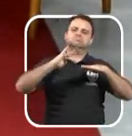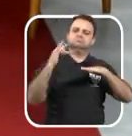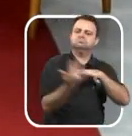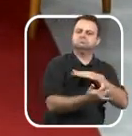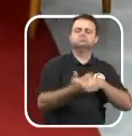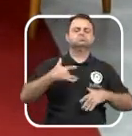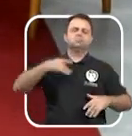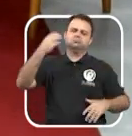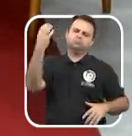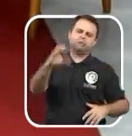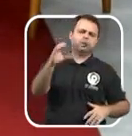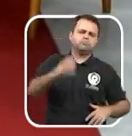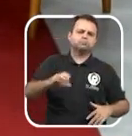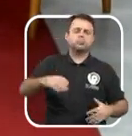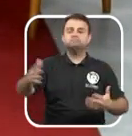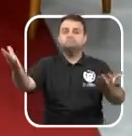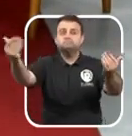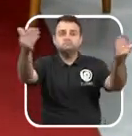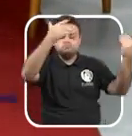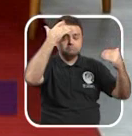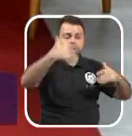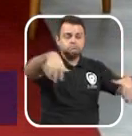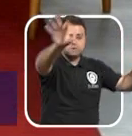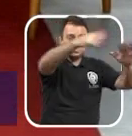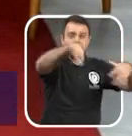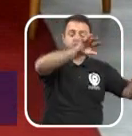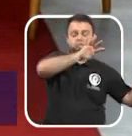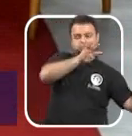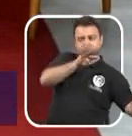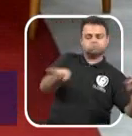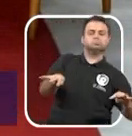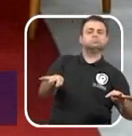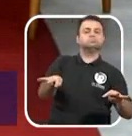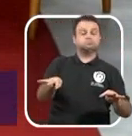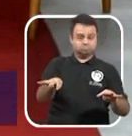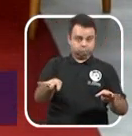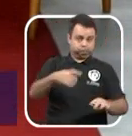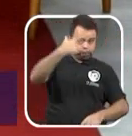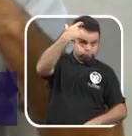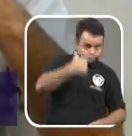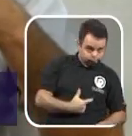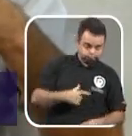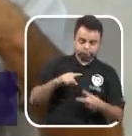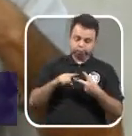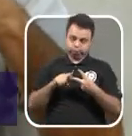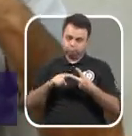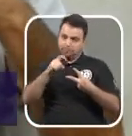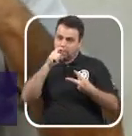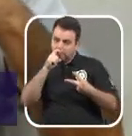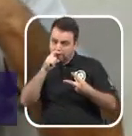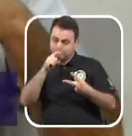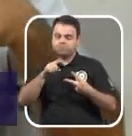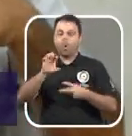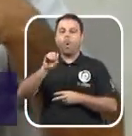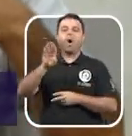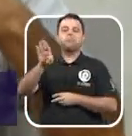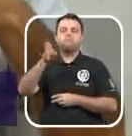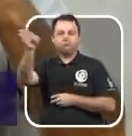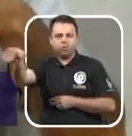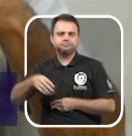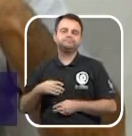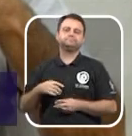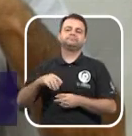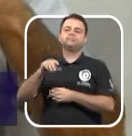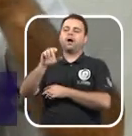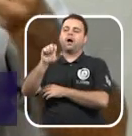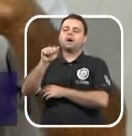Estamos conclamando parte da sociedade civil organizada para fazer isso. Eu e o vereador Pedro, nós fomos na Ordem dos Advogados do Brasil, nós fomos na CIRP, nós fomos falar com